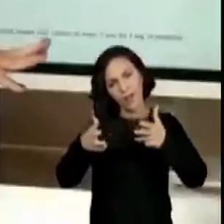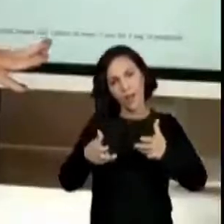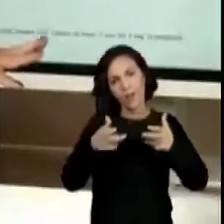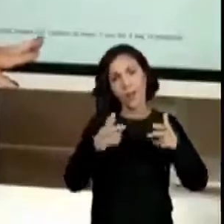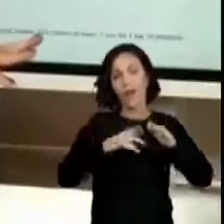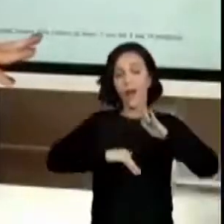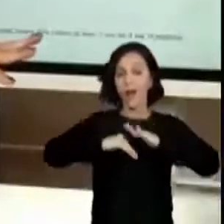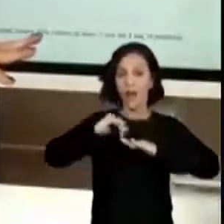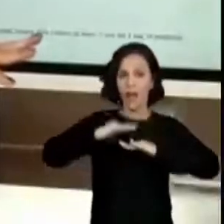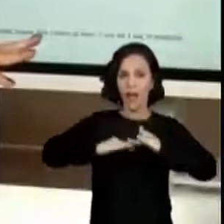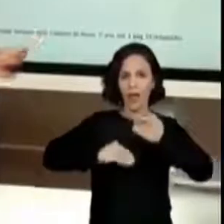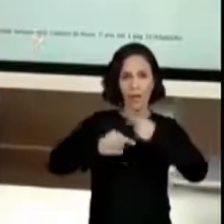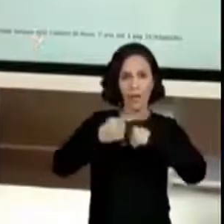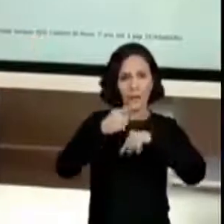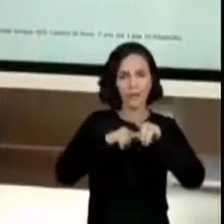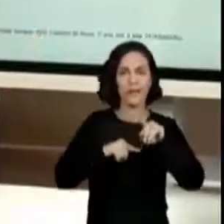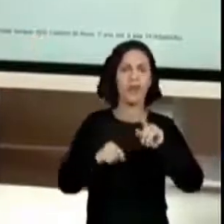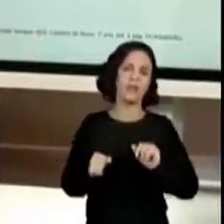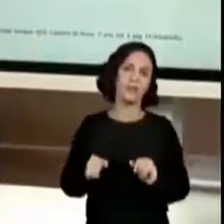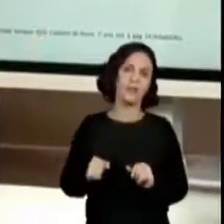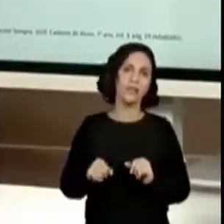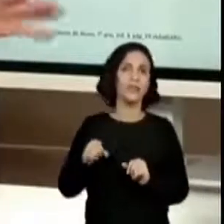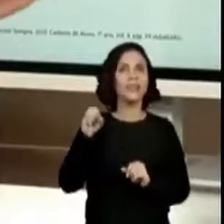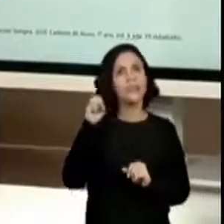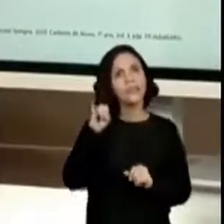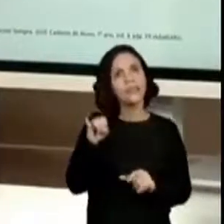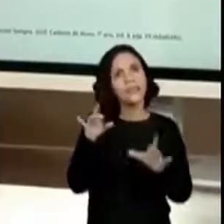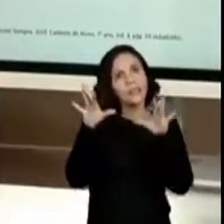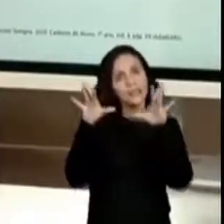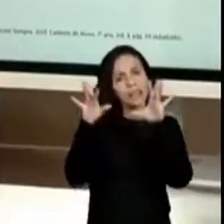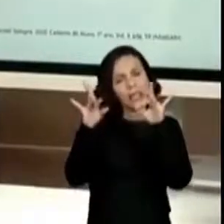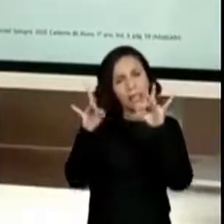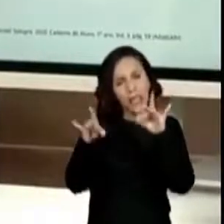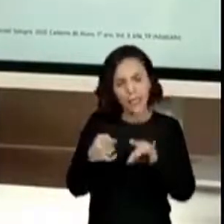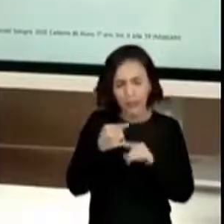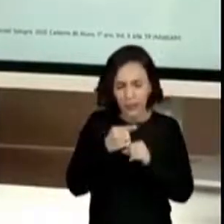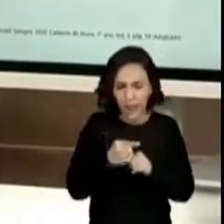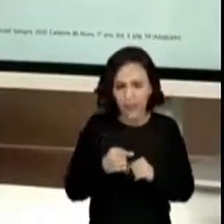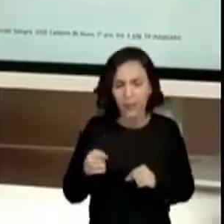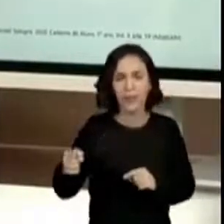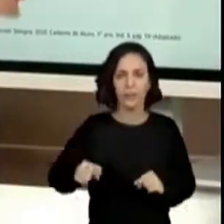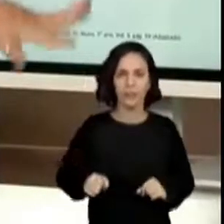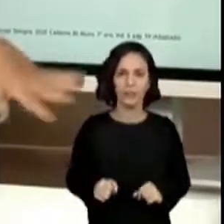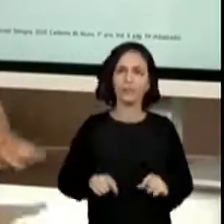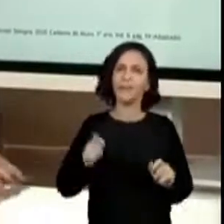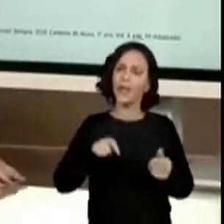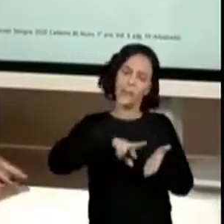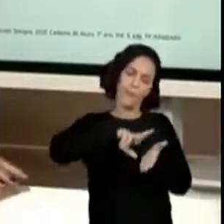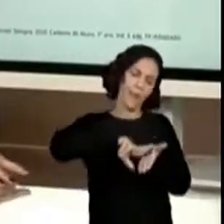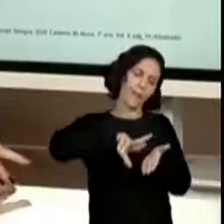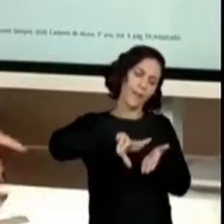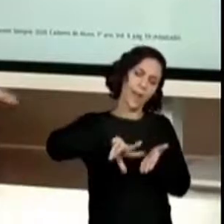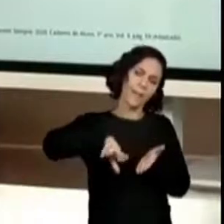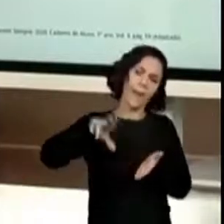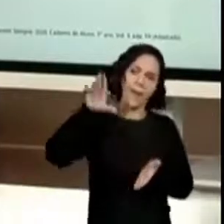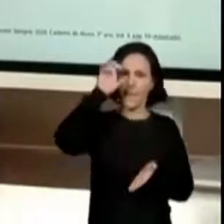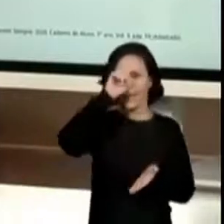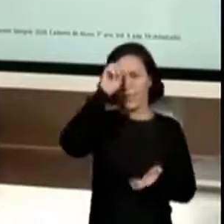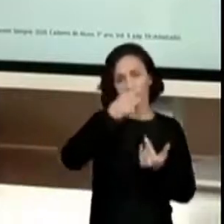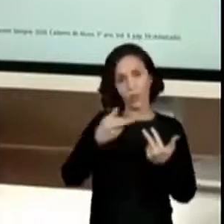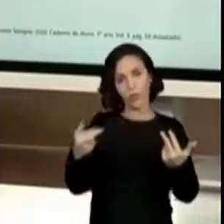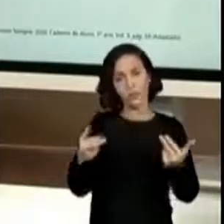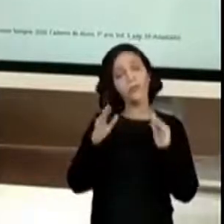cada habilidade que a gente vai trabalhando. Se a gente for olhar aqui ao longo da semana, nós vimos um monte de coisa.